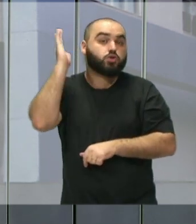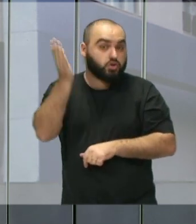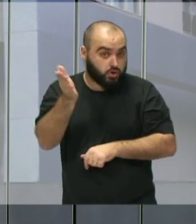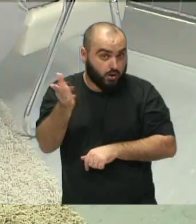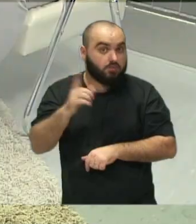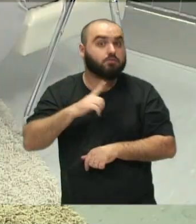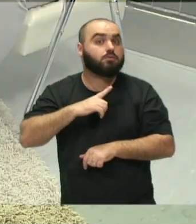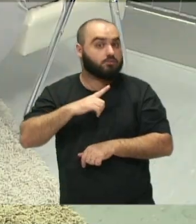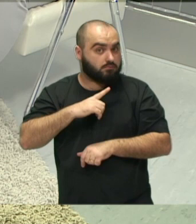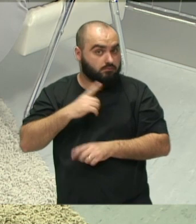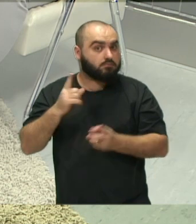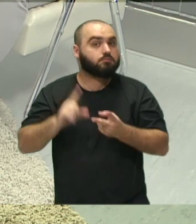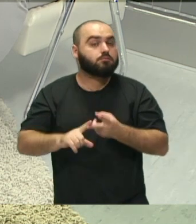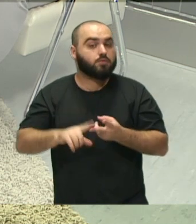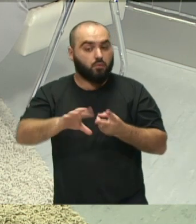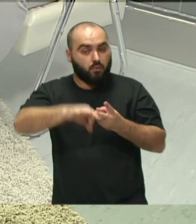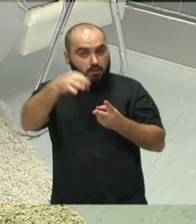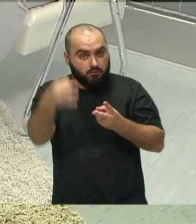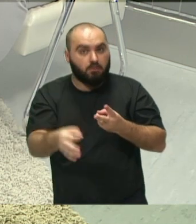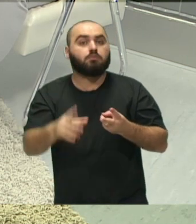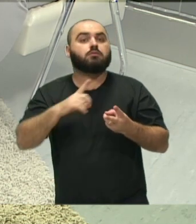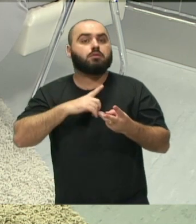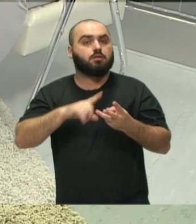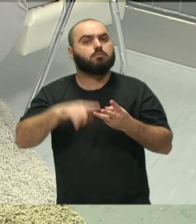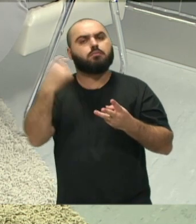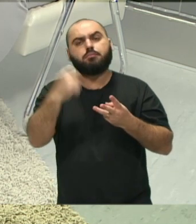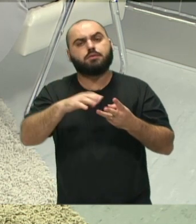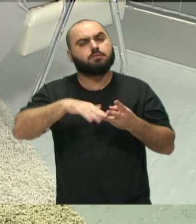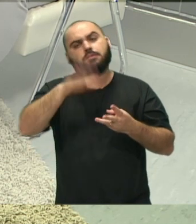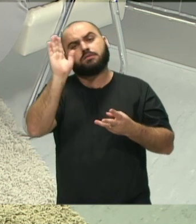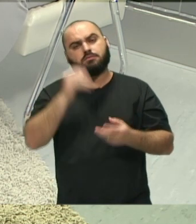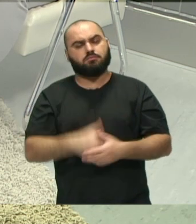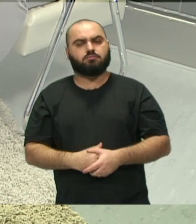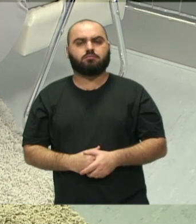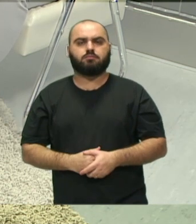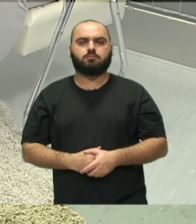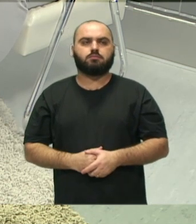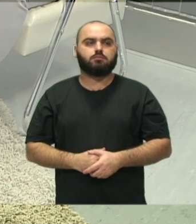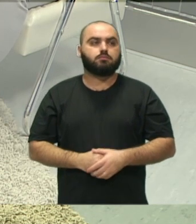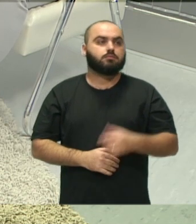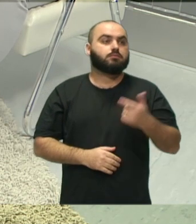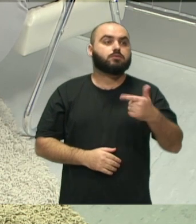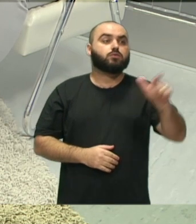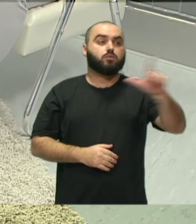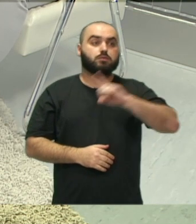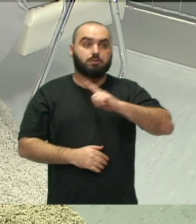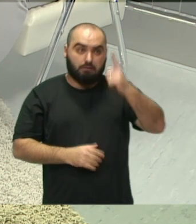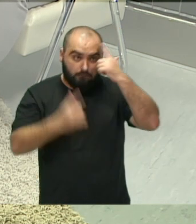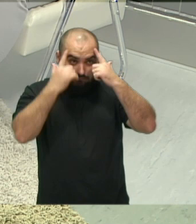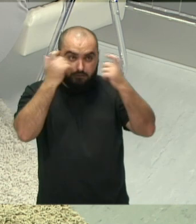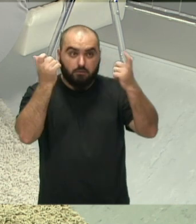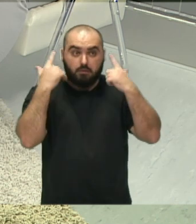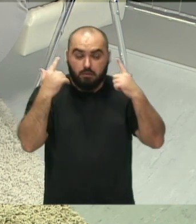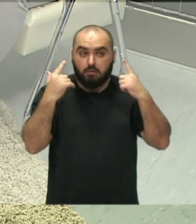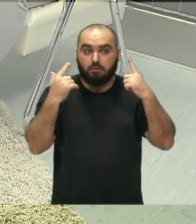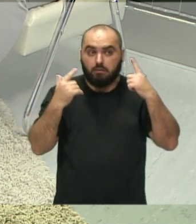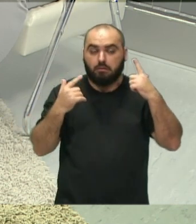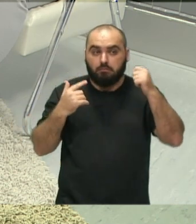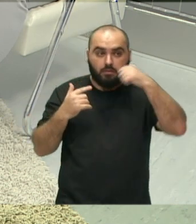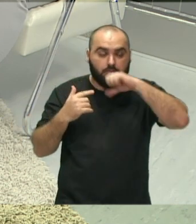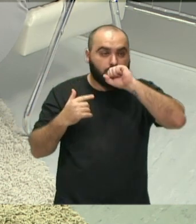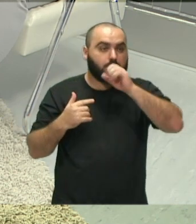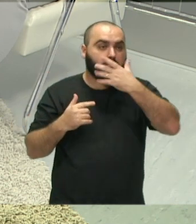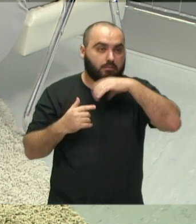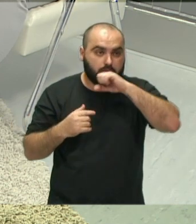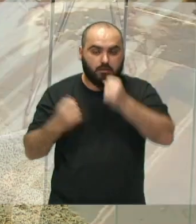funciona, tem eficácia, mas pode ter ainda mais. Alguns até podem ser vítima de violência, alguns pais, né? Porque estaciona o carro